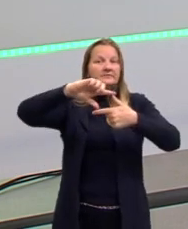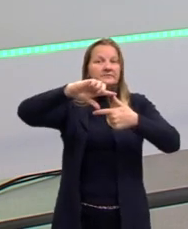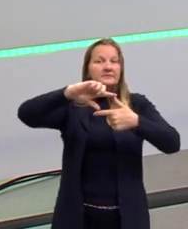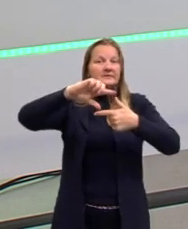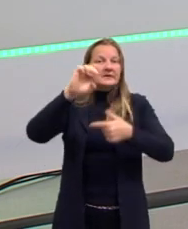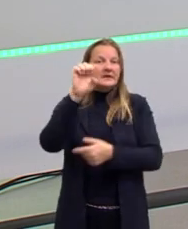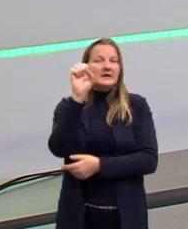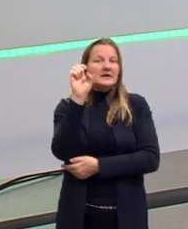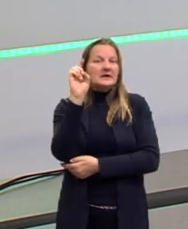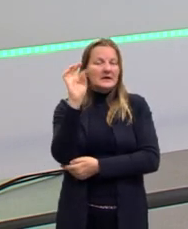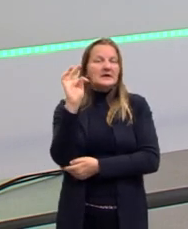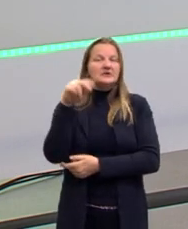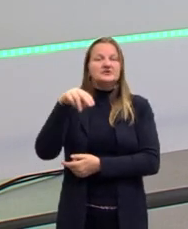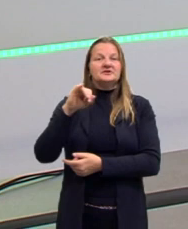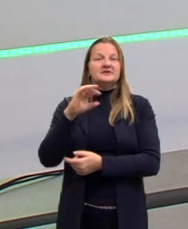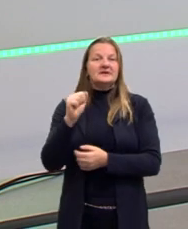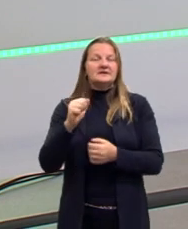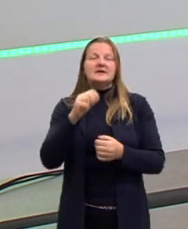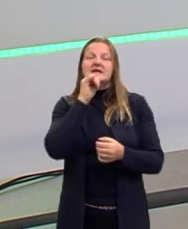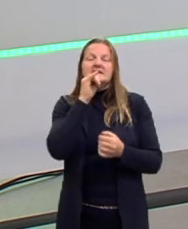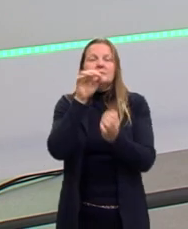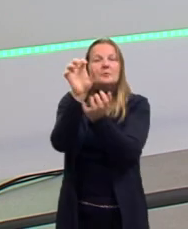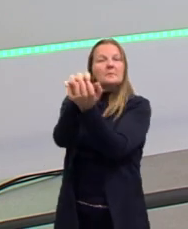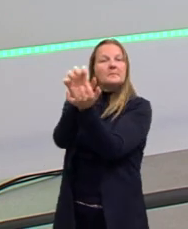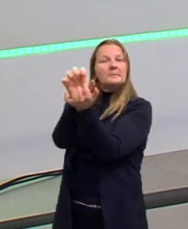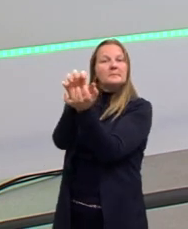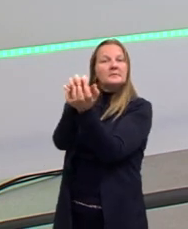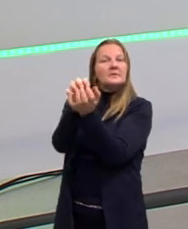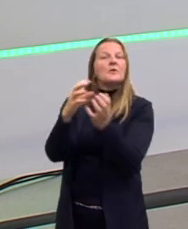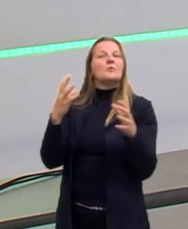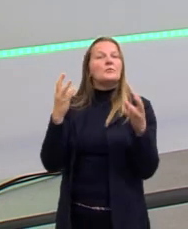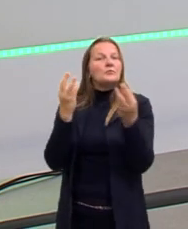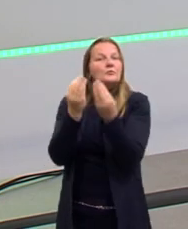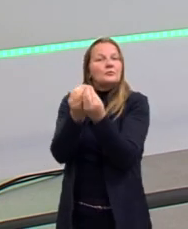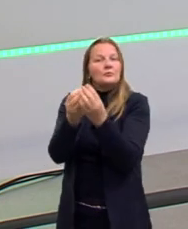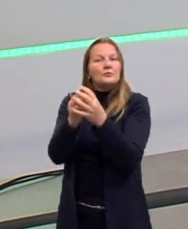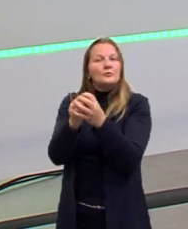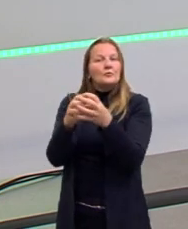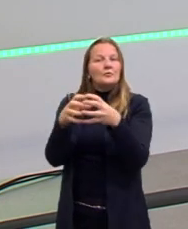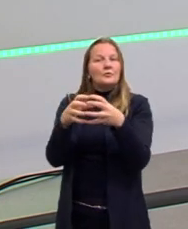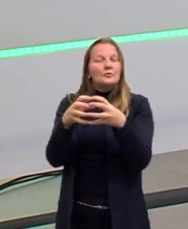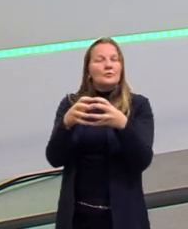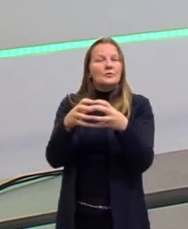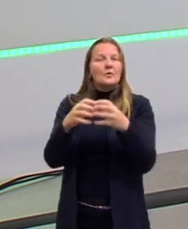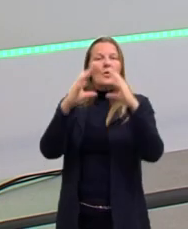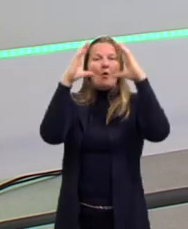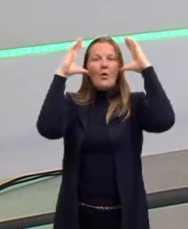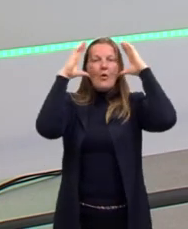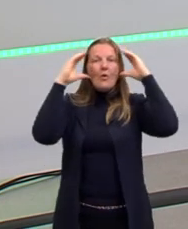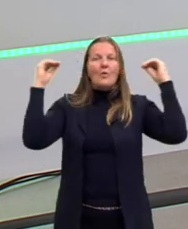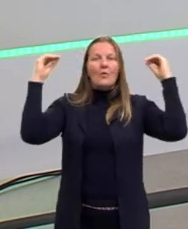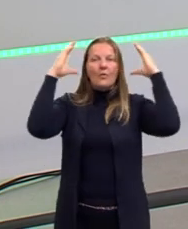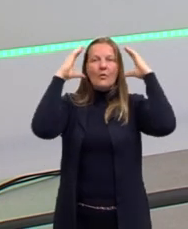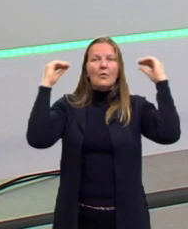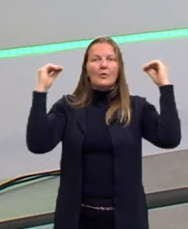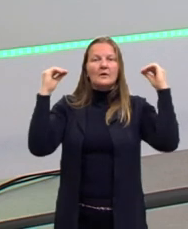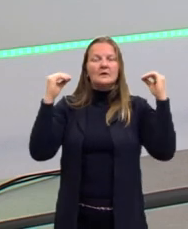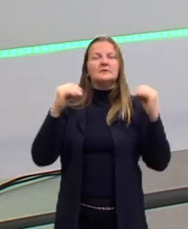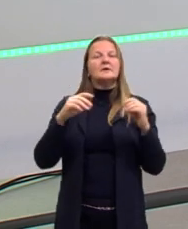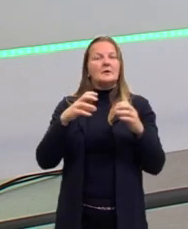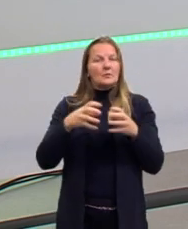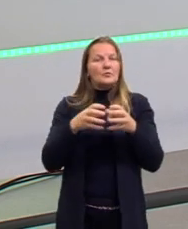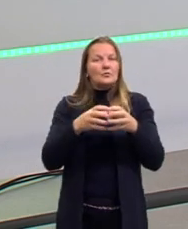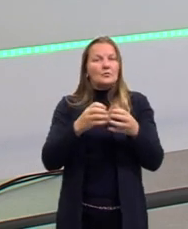exemplo Pernambuco tem uma presença muito grande de imigração holandesa que a gente não vai ver